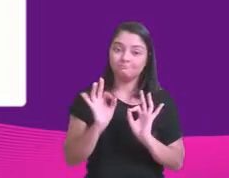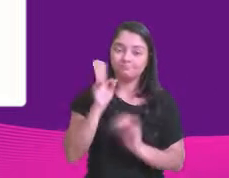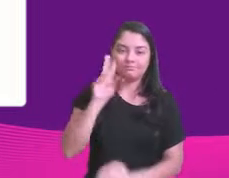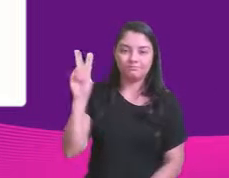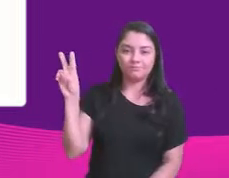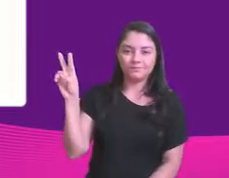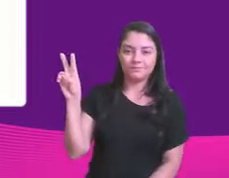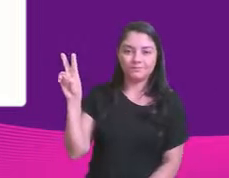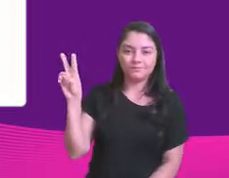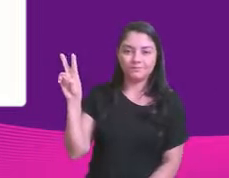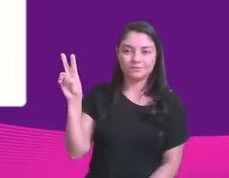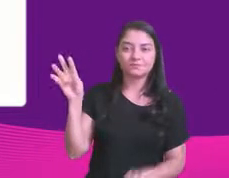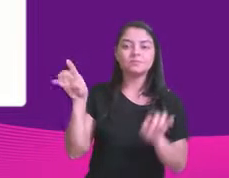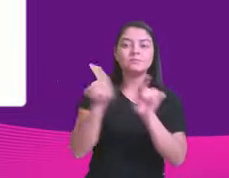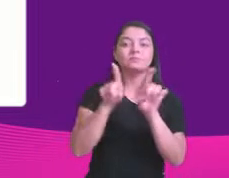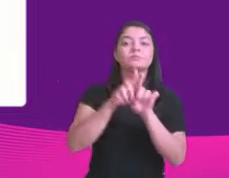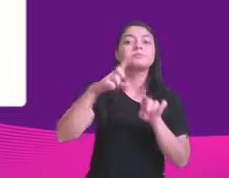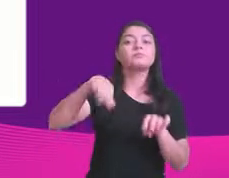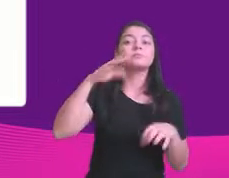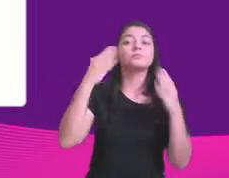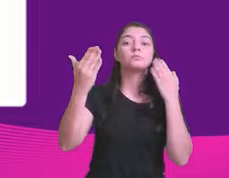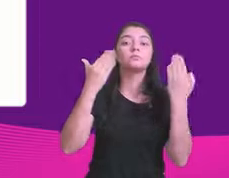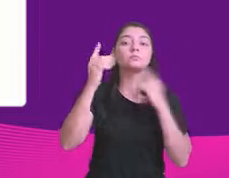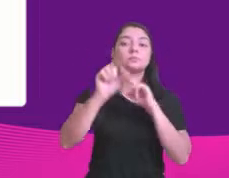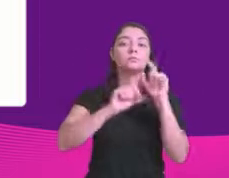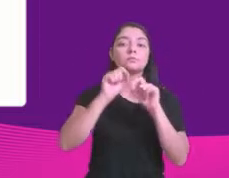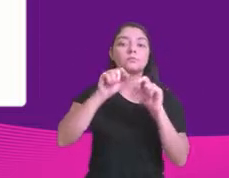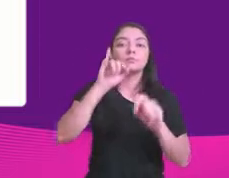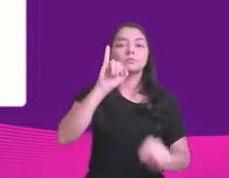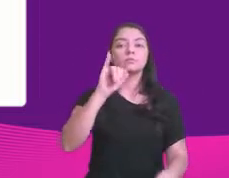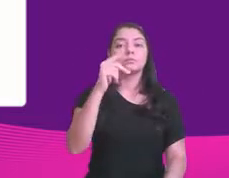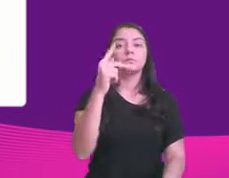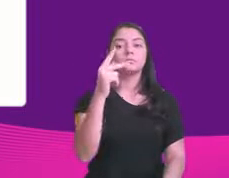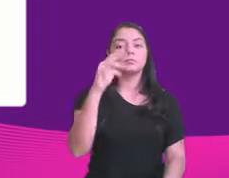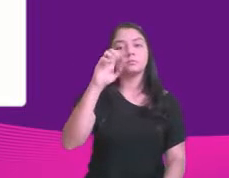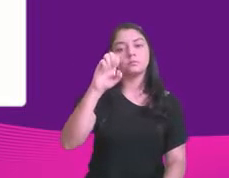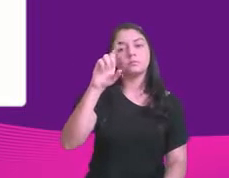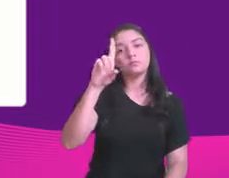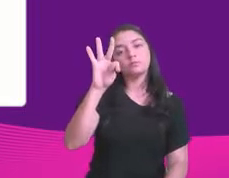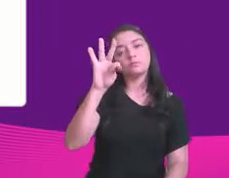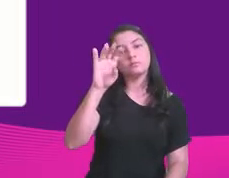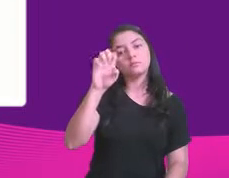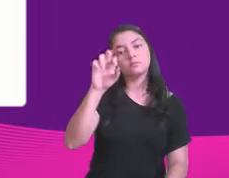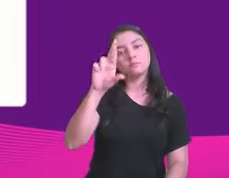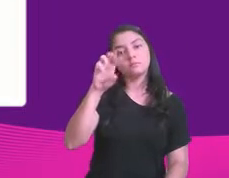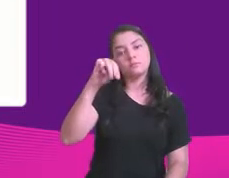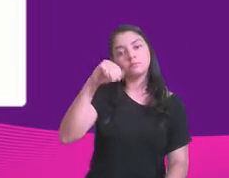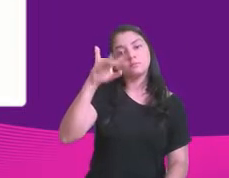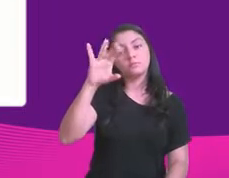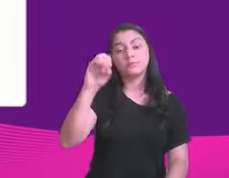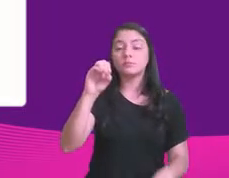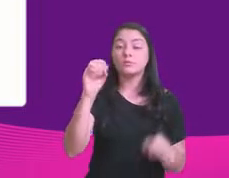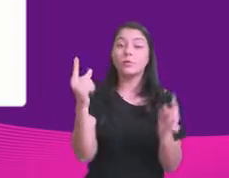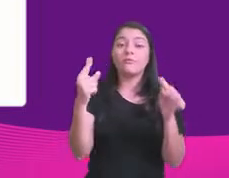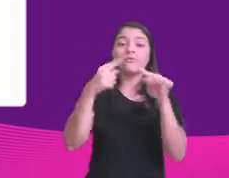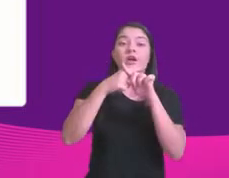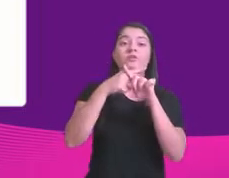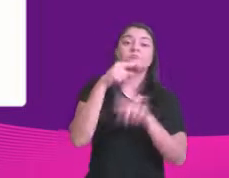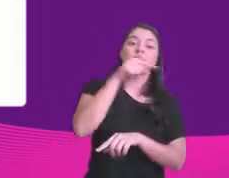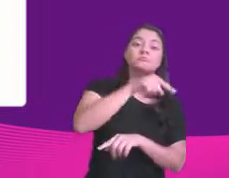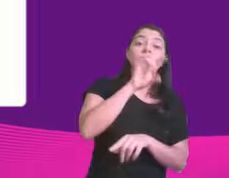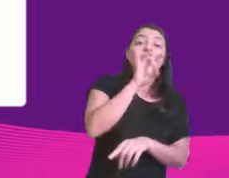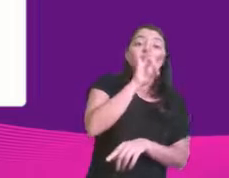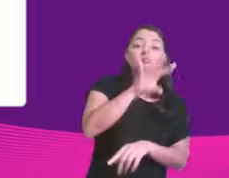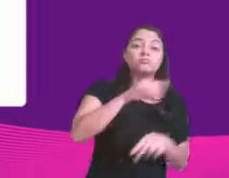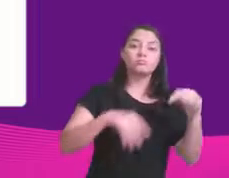o que ele fez, comparou, então, citorredução com hipertermoquimioterapia versus somente quimioterapia, com a infusão de 5-fluoracil